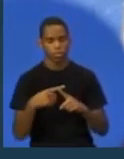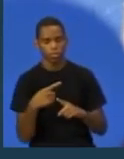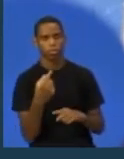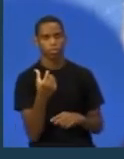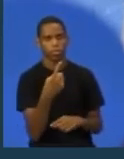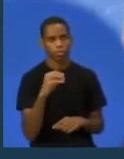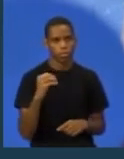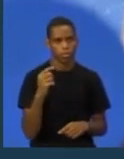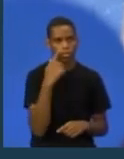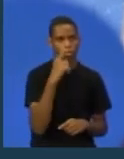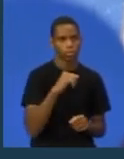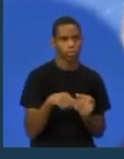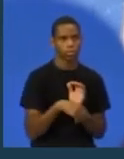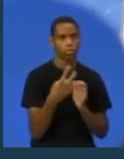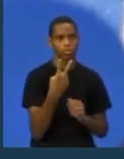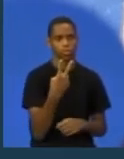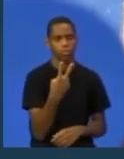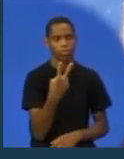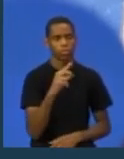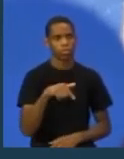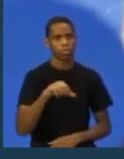100, você chega a